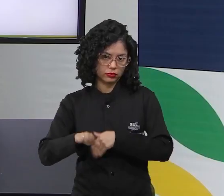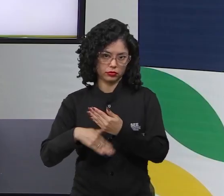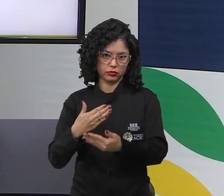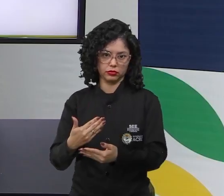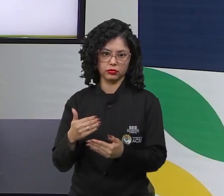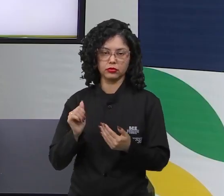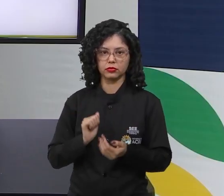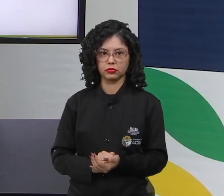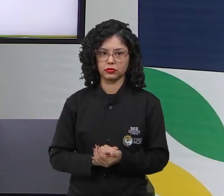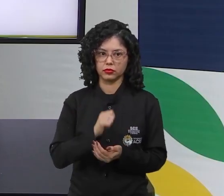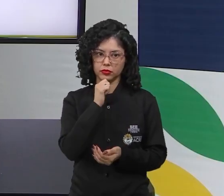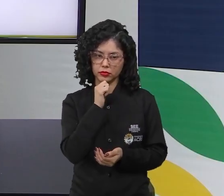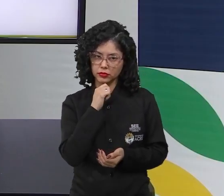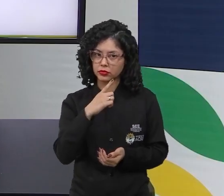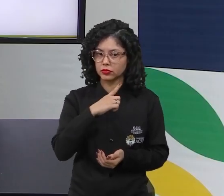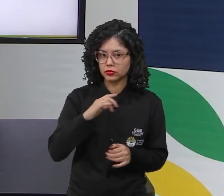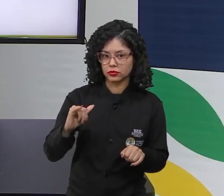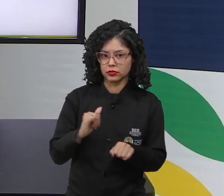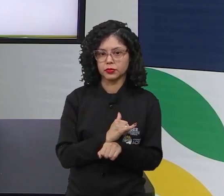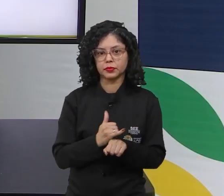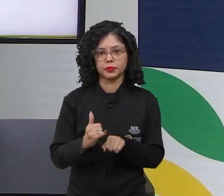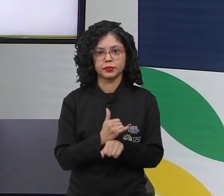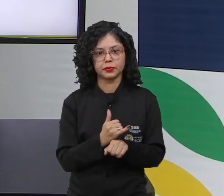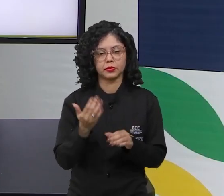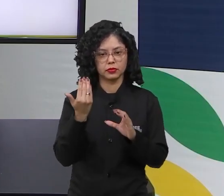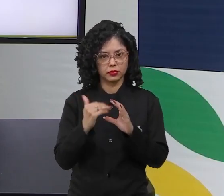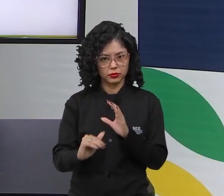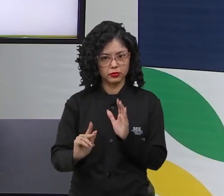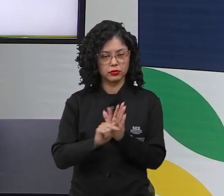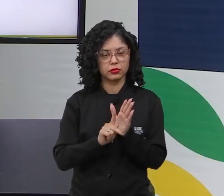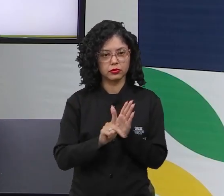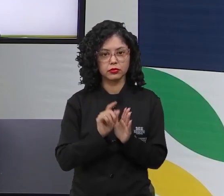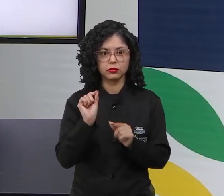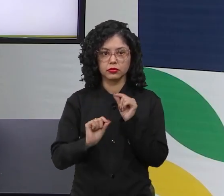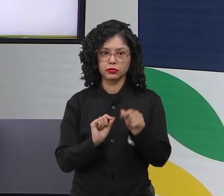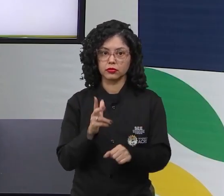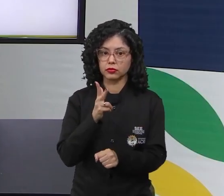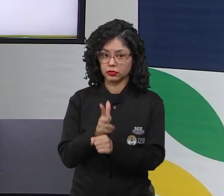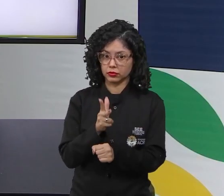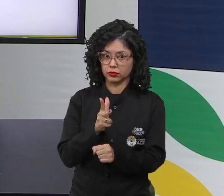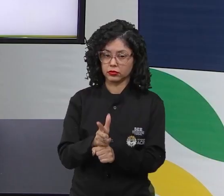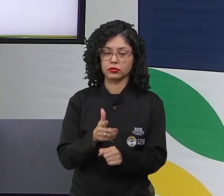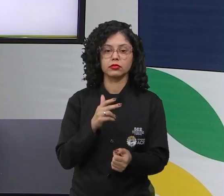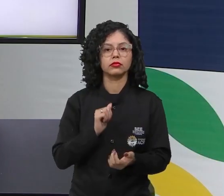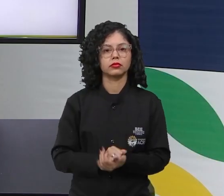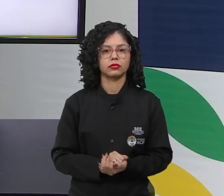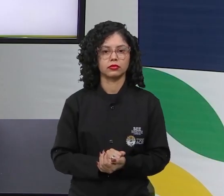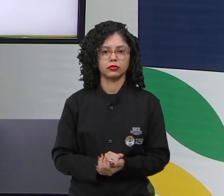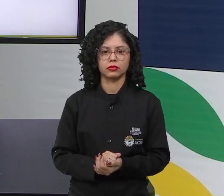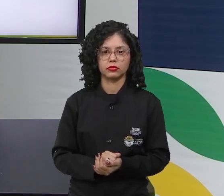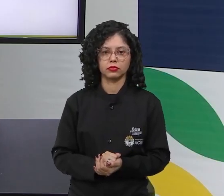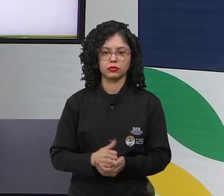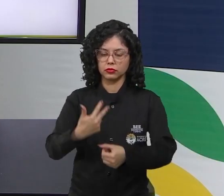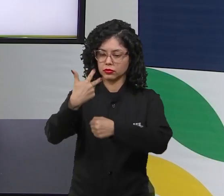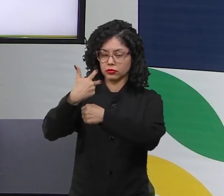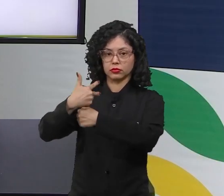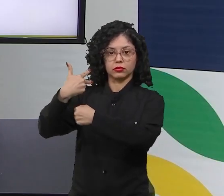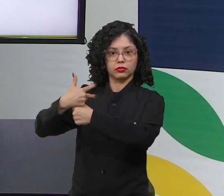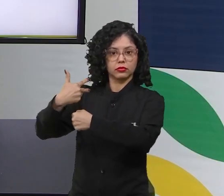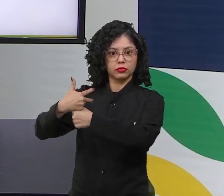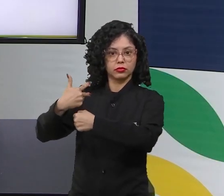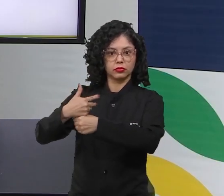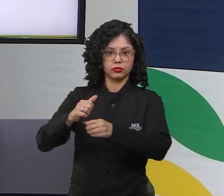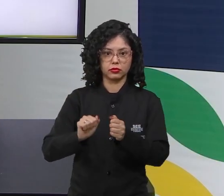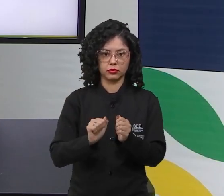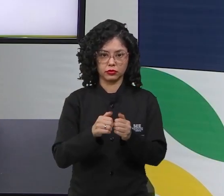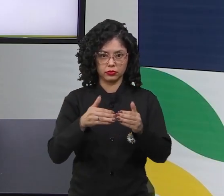desembalar? Então, consiste em uma estratégia, pessoal, publicitária, de gravar um vídeo, a pessoa avaliando, abrindo ali um